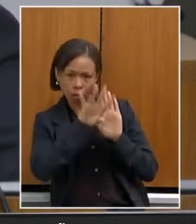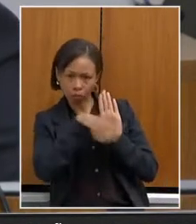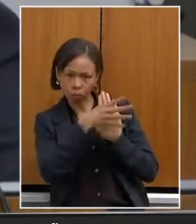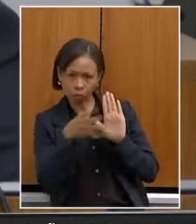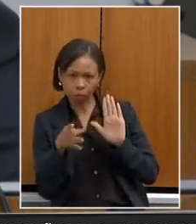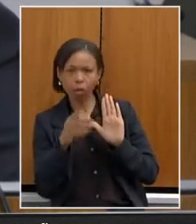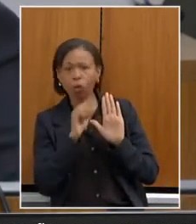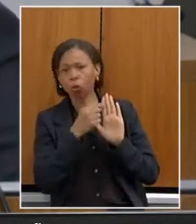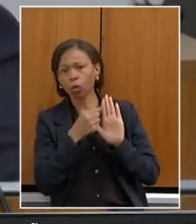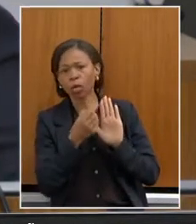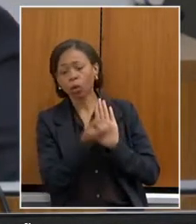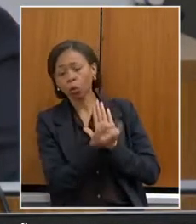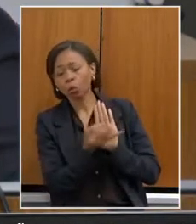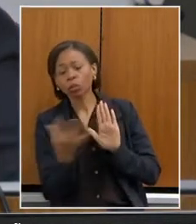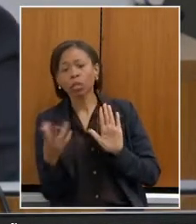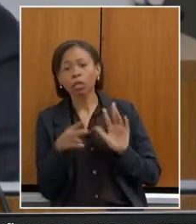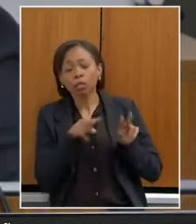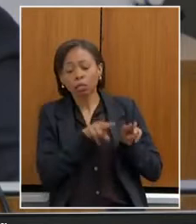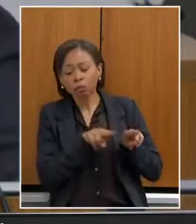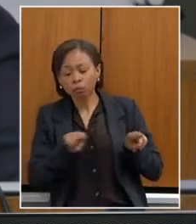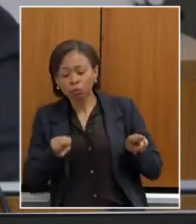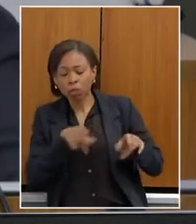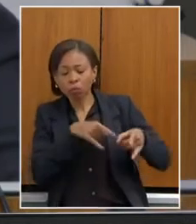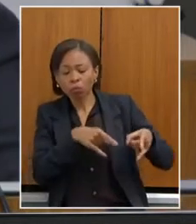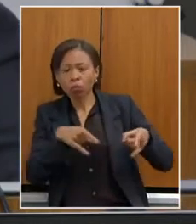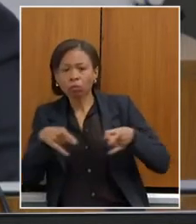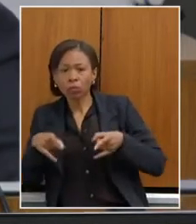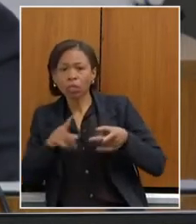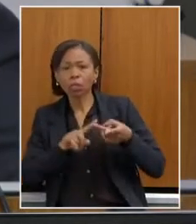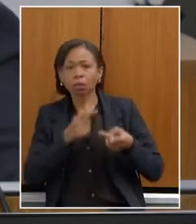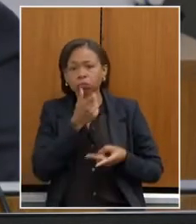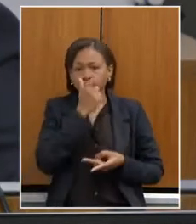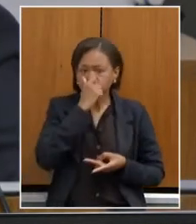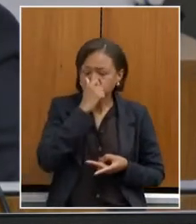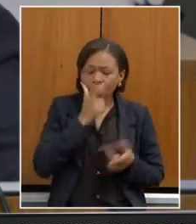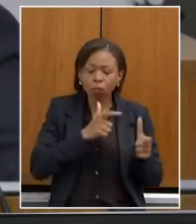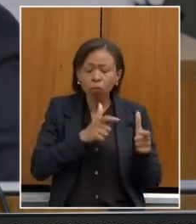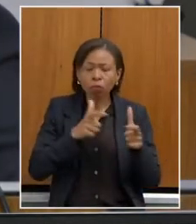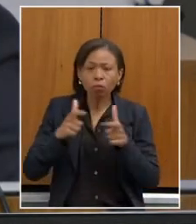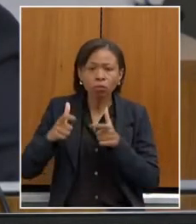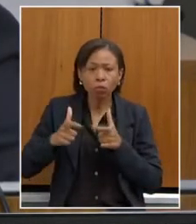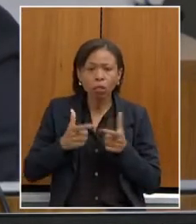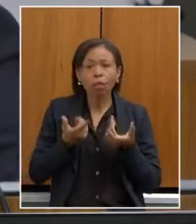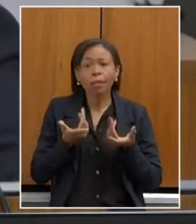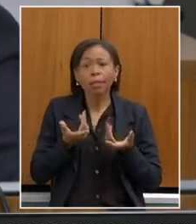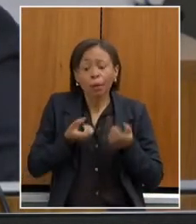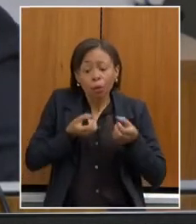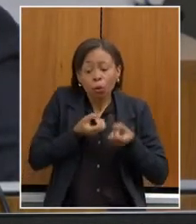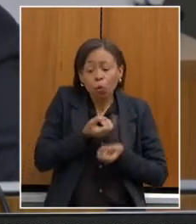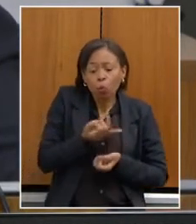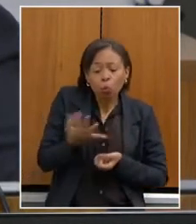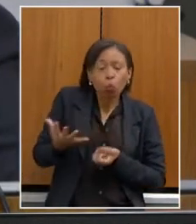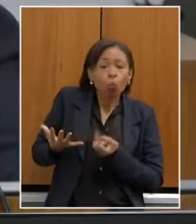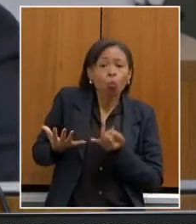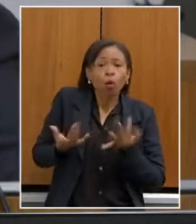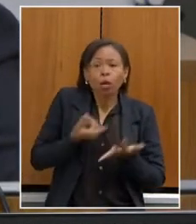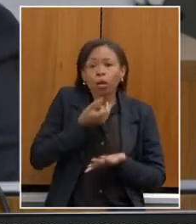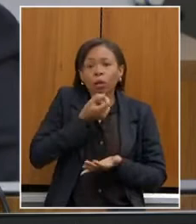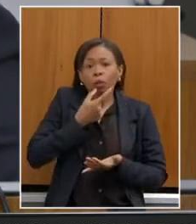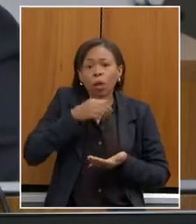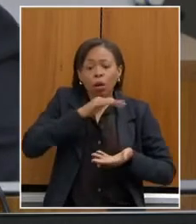sua ocupação e qual que o seu estoque e há um cálculo de quantos medicamentos são